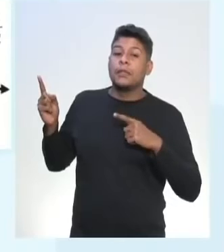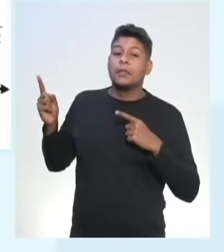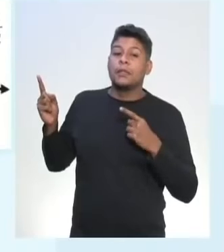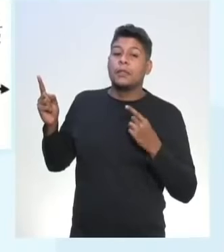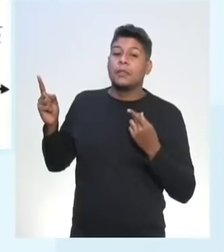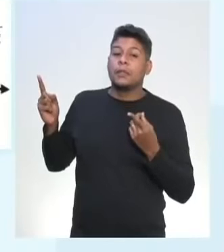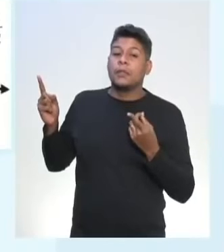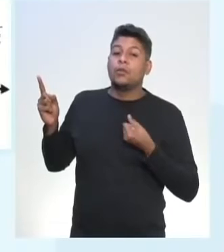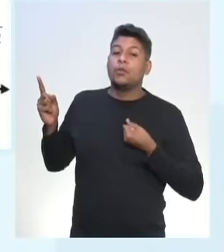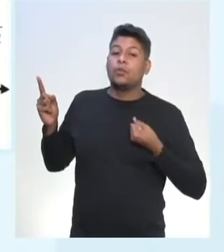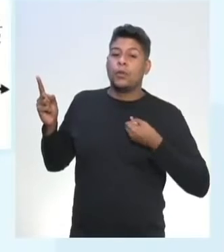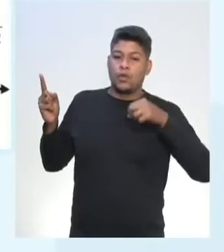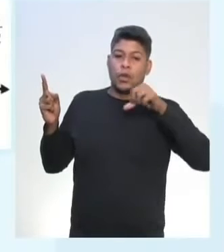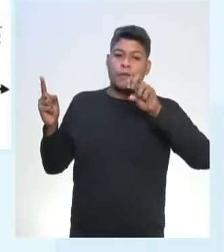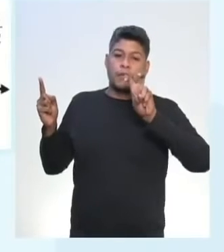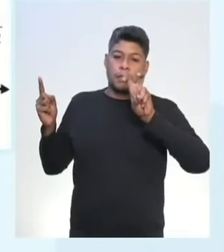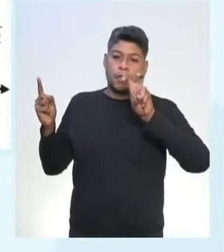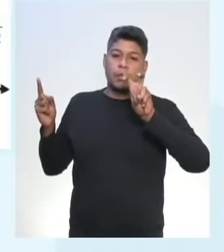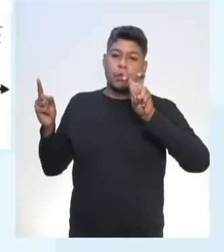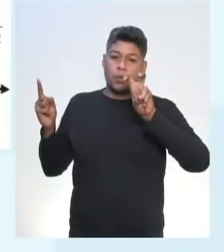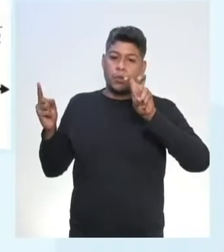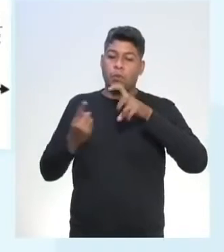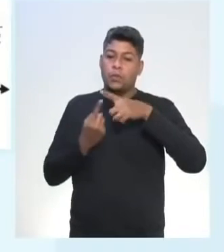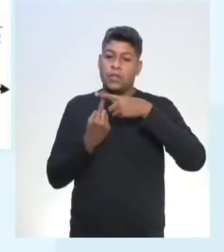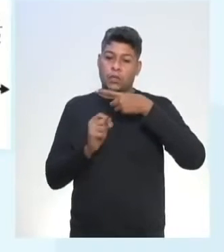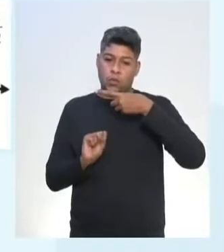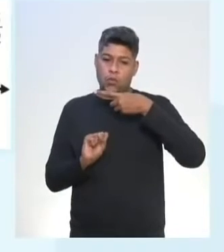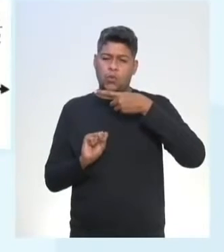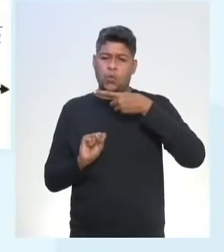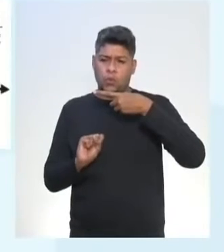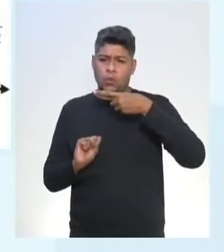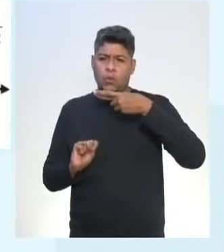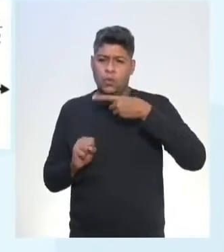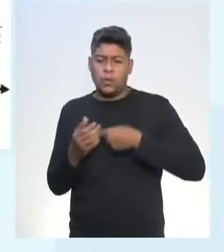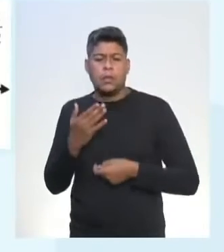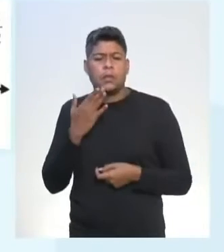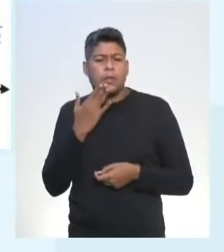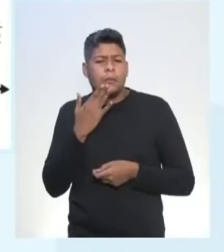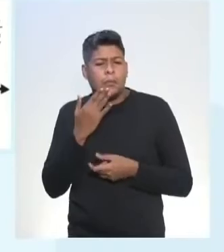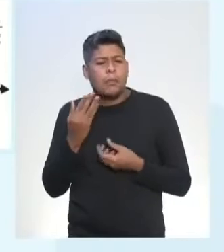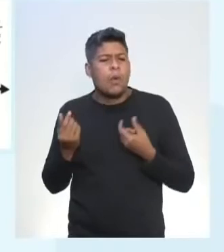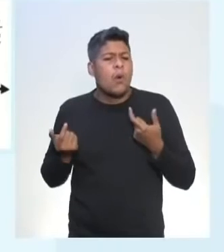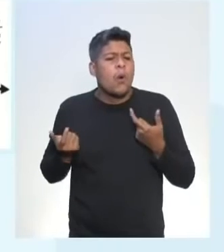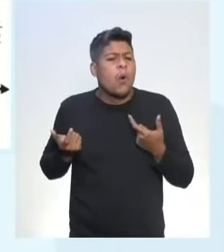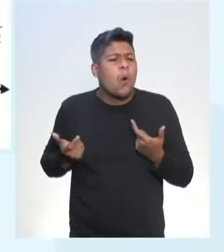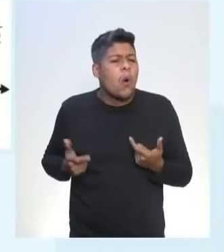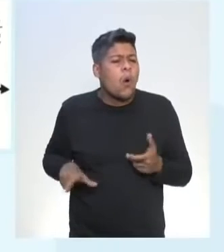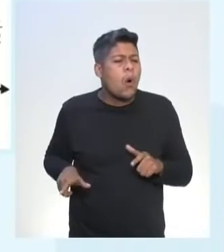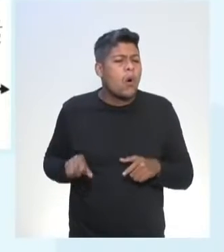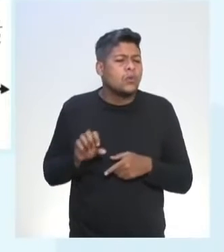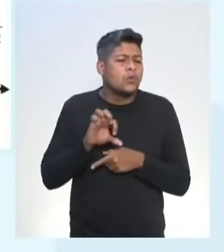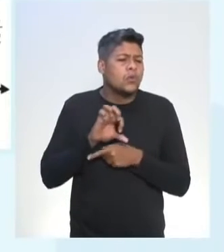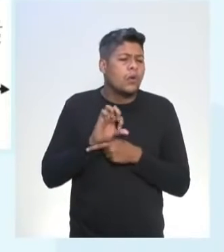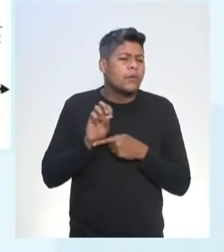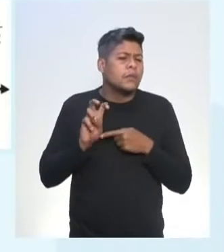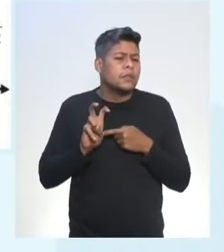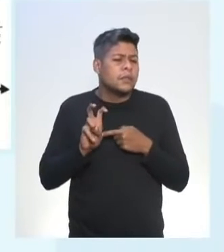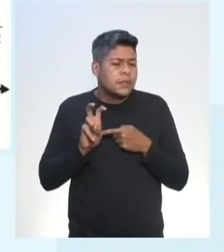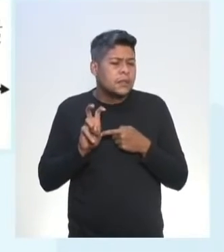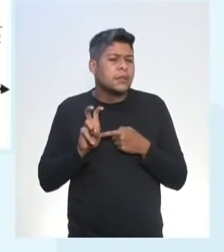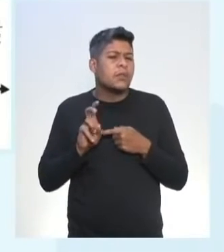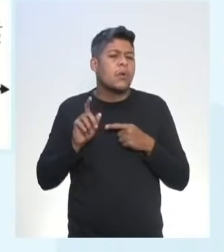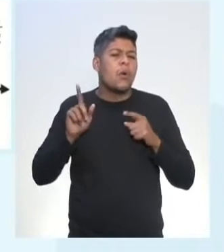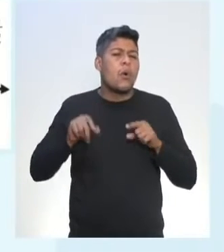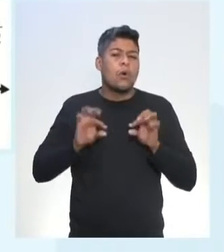um aleatório aqui ó 95 sobre sobre 18 Poxa vida mãe onde que esse 95 sub-18 está